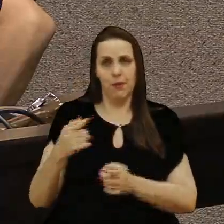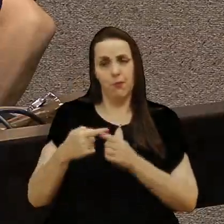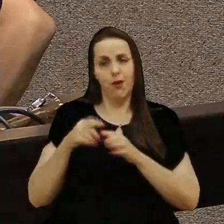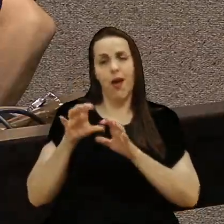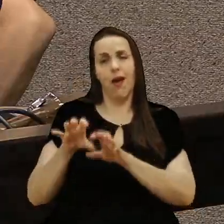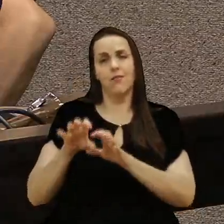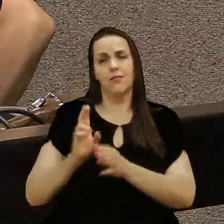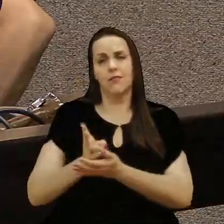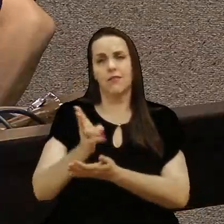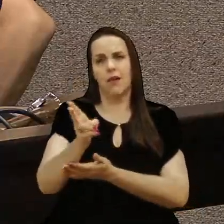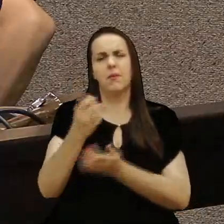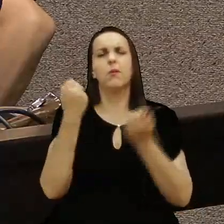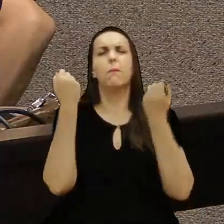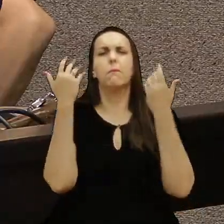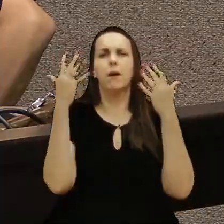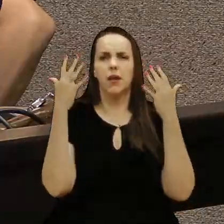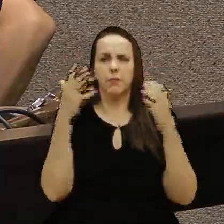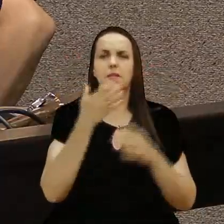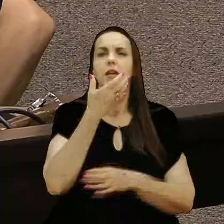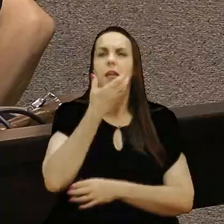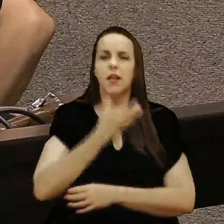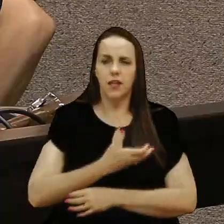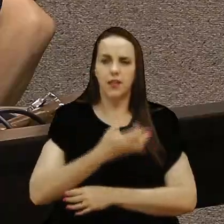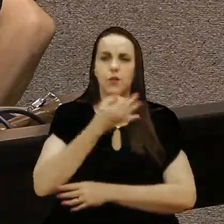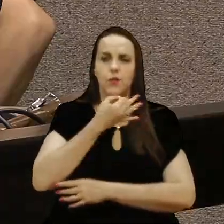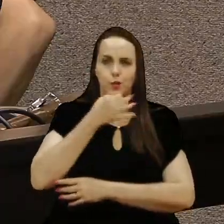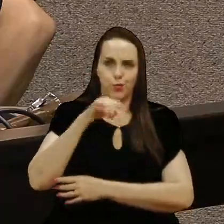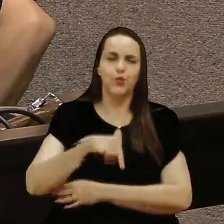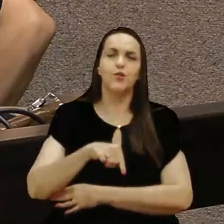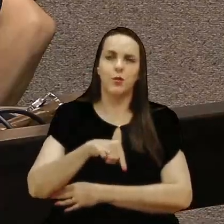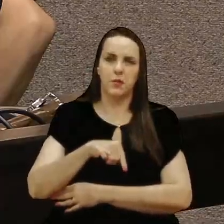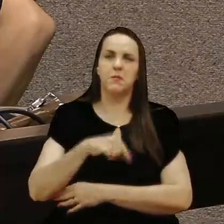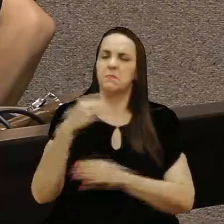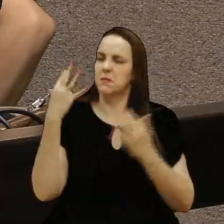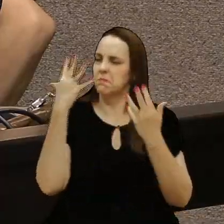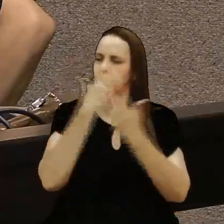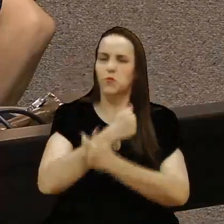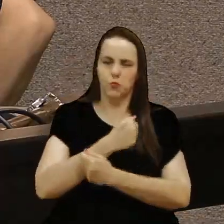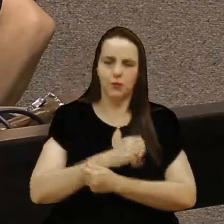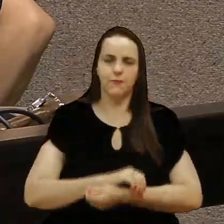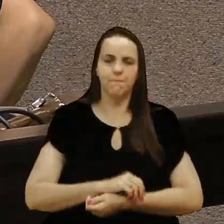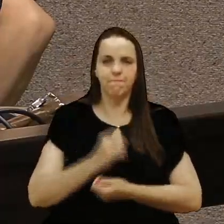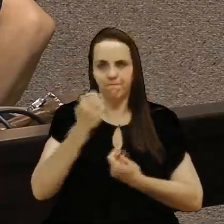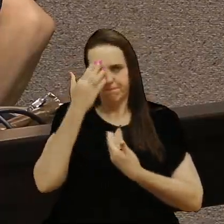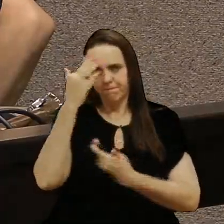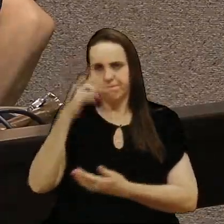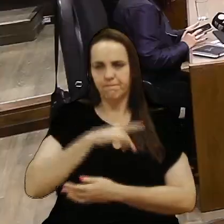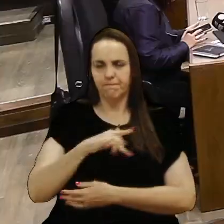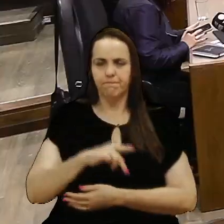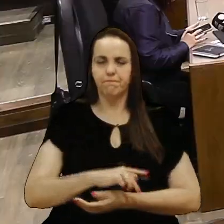assim. Então, parabenizar o Natal de Caxias do Sul, está muito bonito. Era isso, senhor presidente. Obrigada. Obrigado.